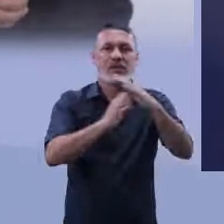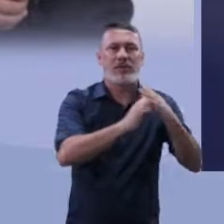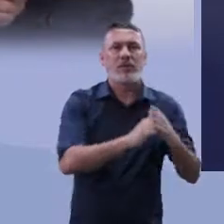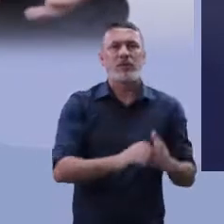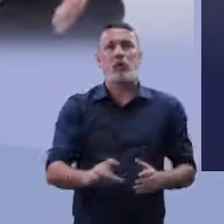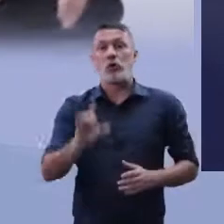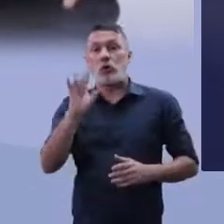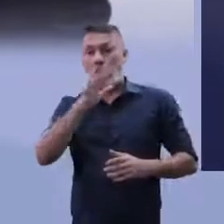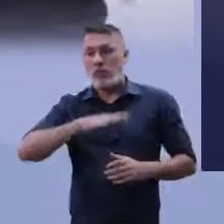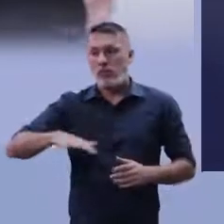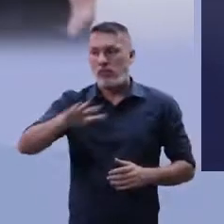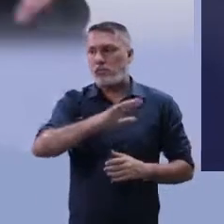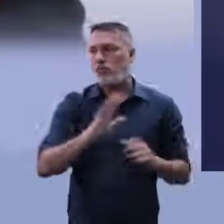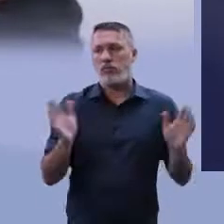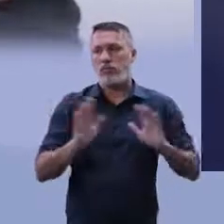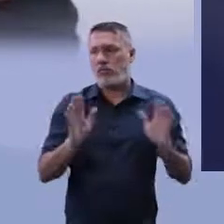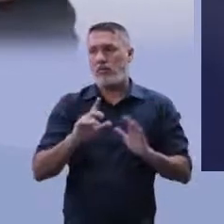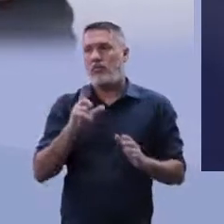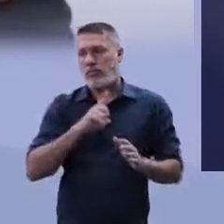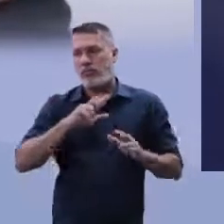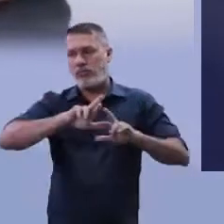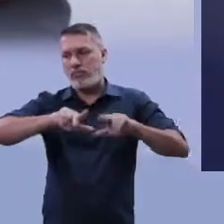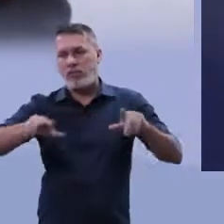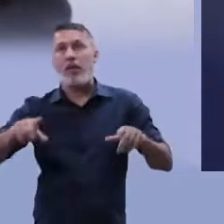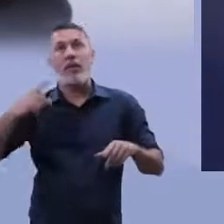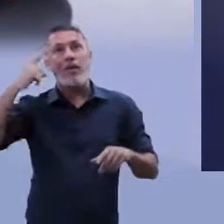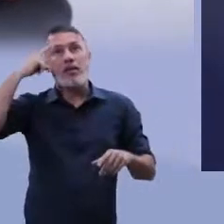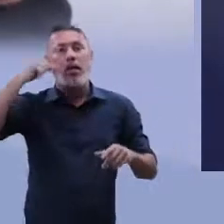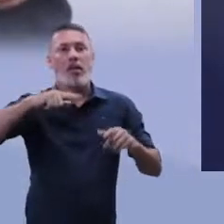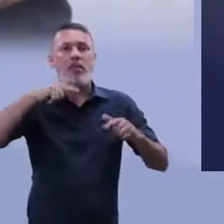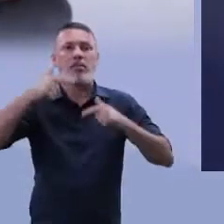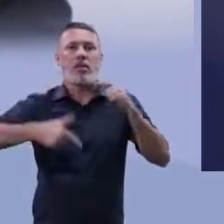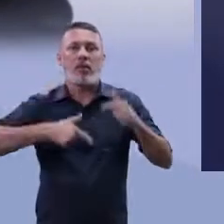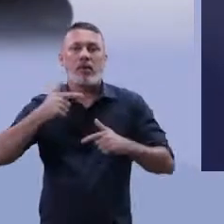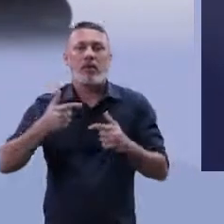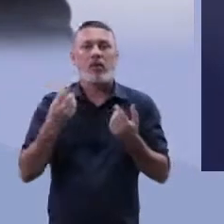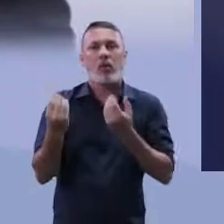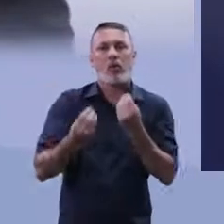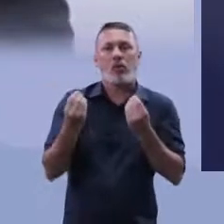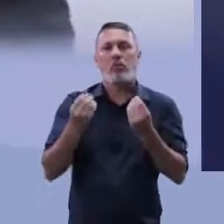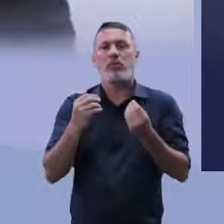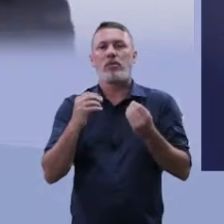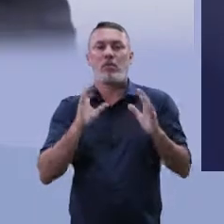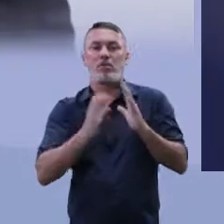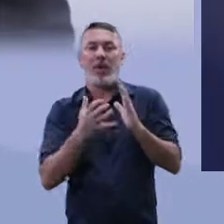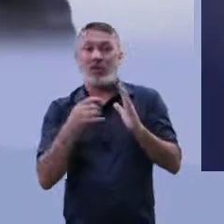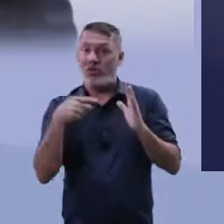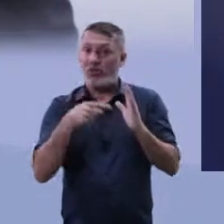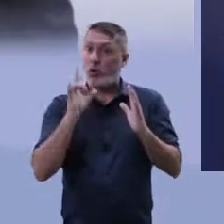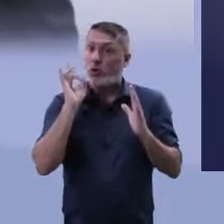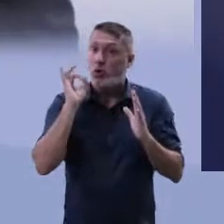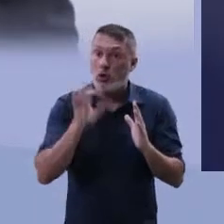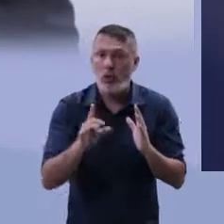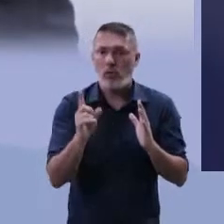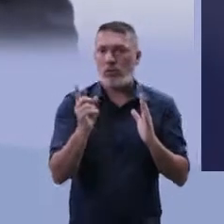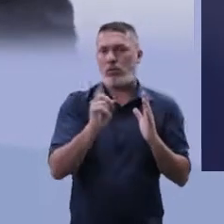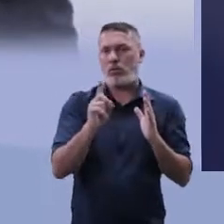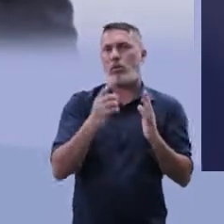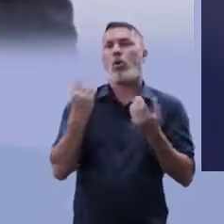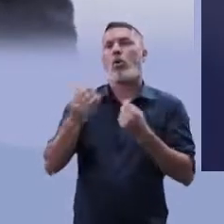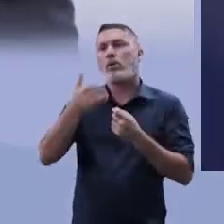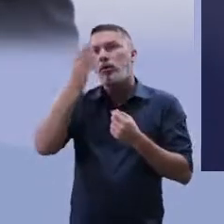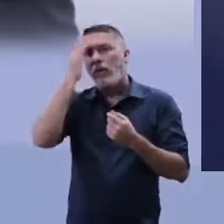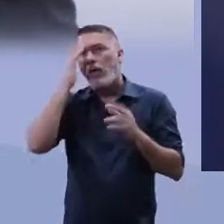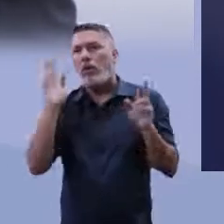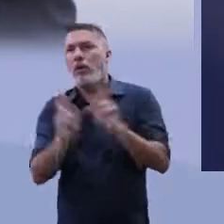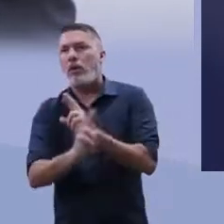como sinônimo de partidos políticos. Então a ideia aqui não é trabalhar simplesmente a ideia dos partidária, mas é como que